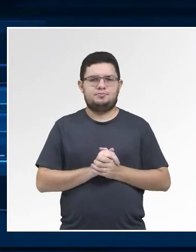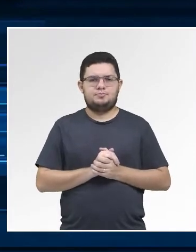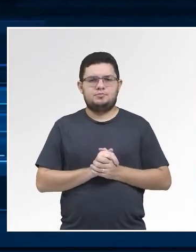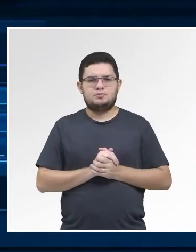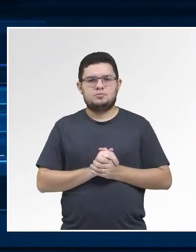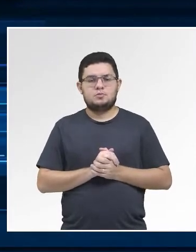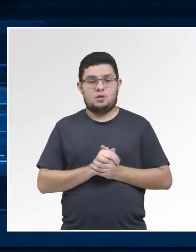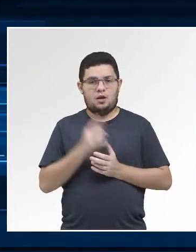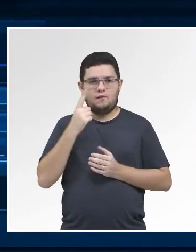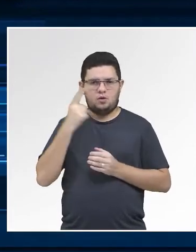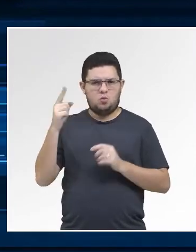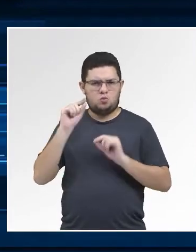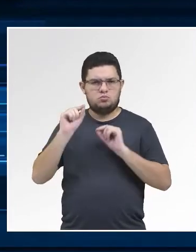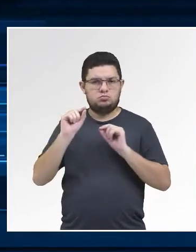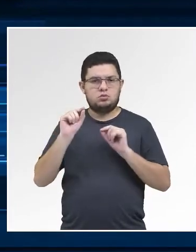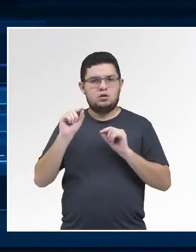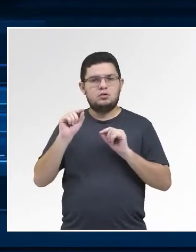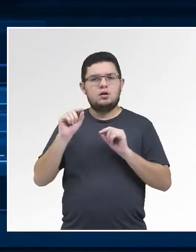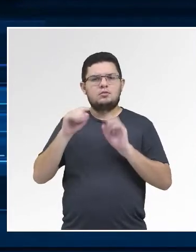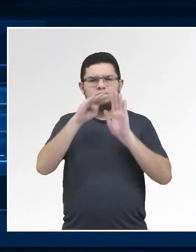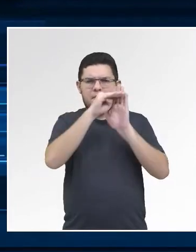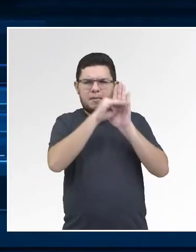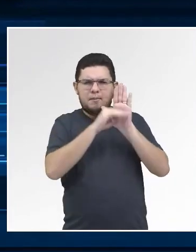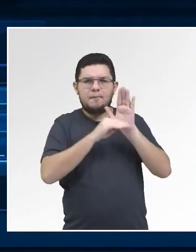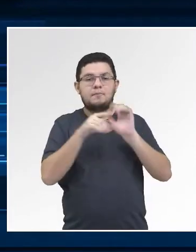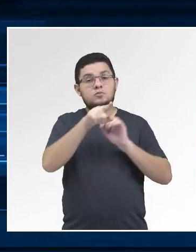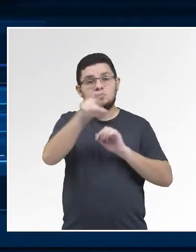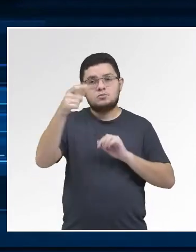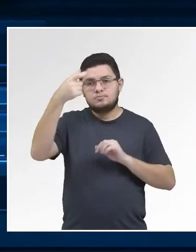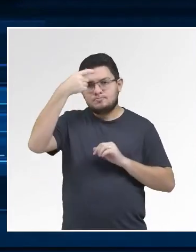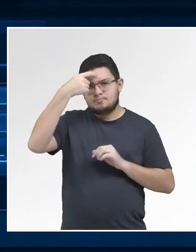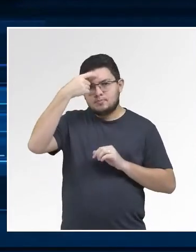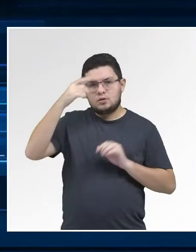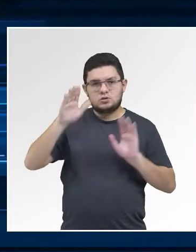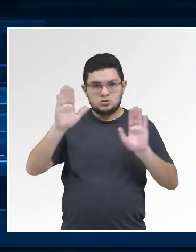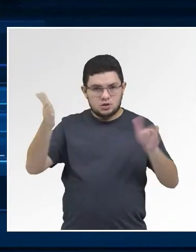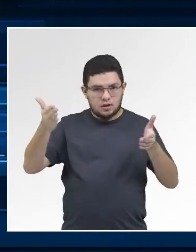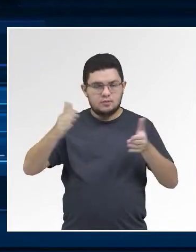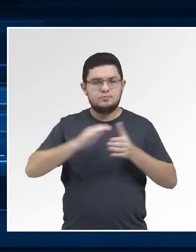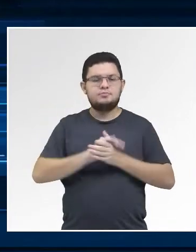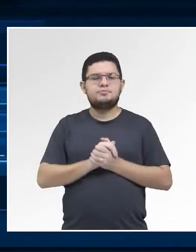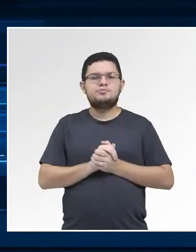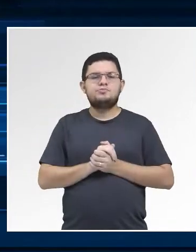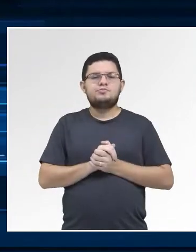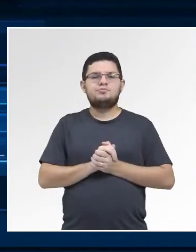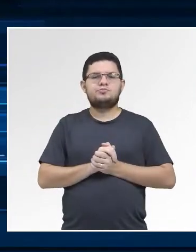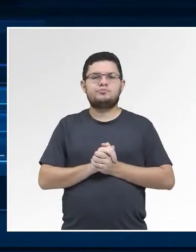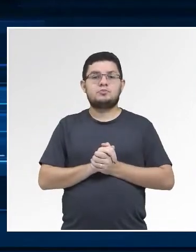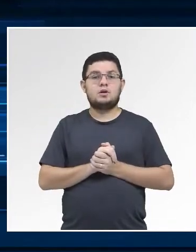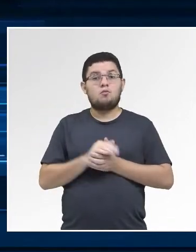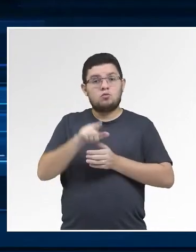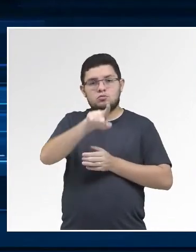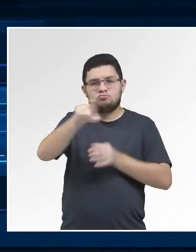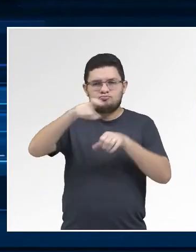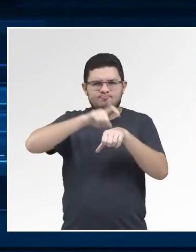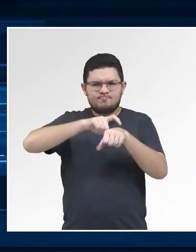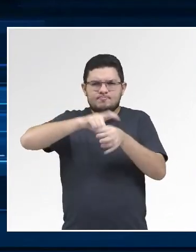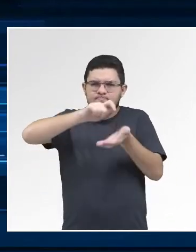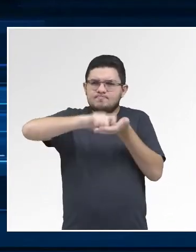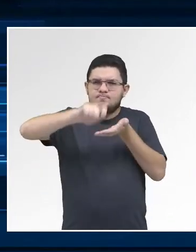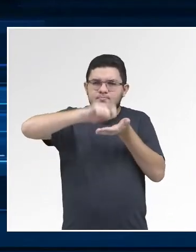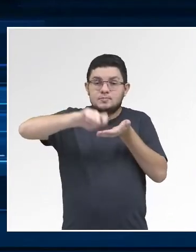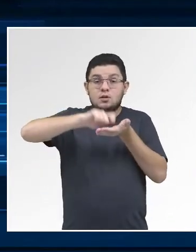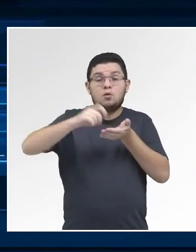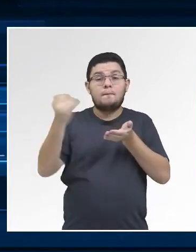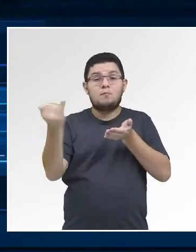Então, gente, memorizaram aí? Tiveram tempo para escrever as frases mais importantes? É muito bom que vocês tenham elas, porque vai passar o diálogo